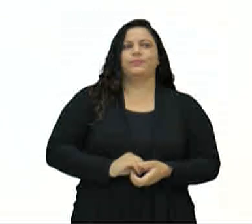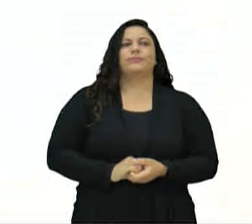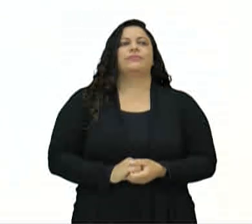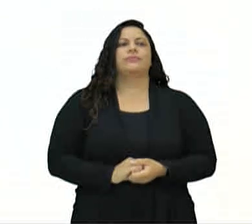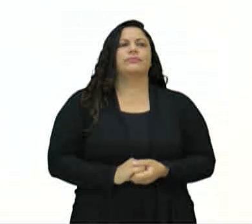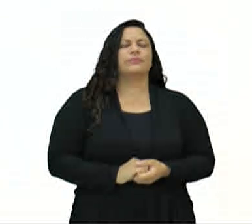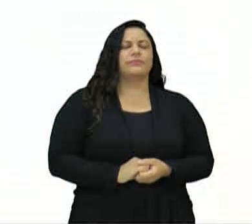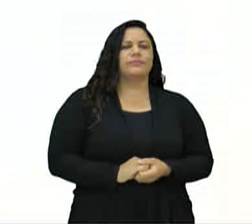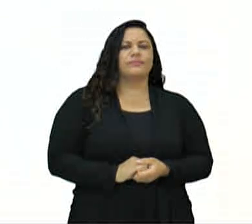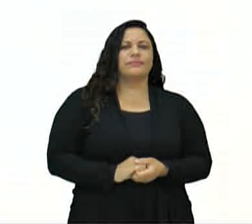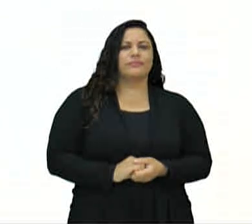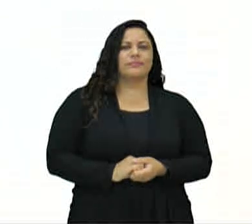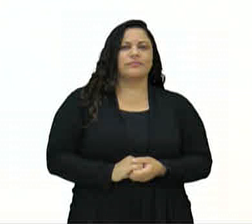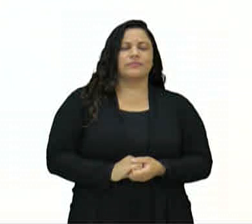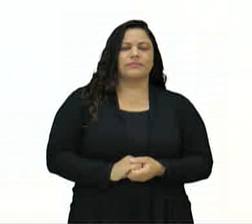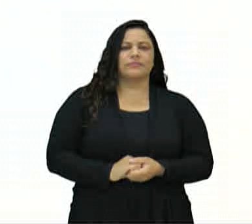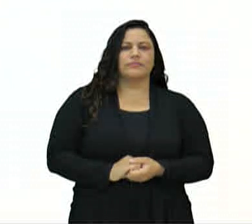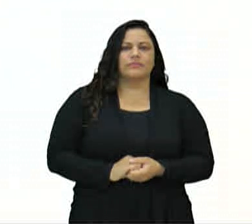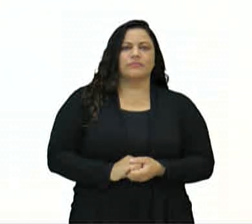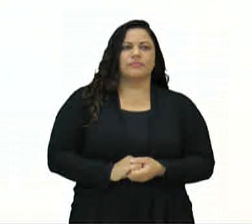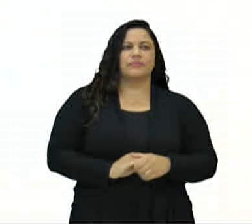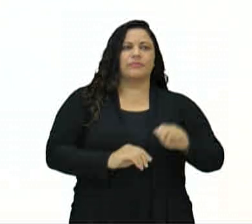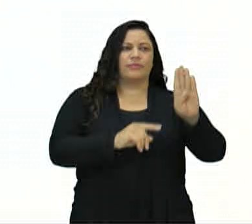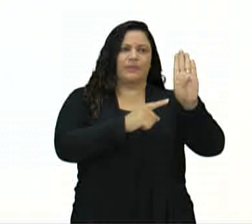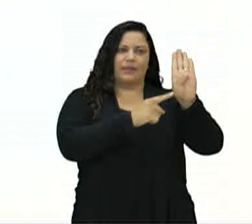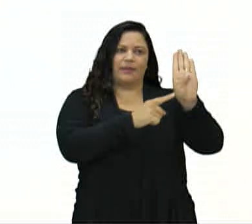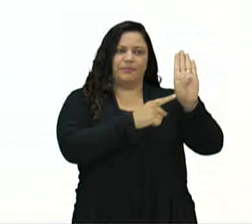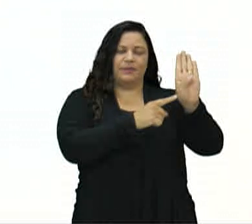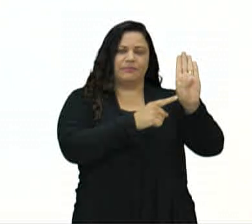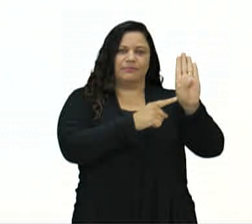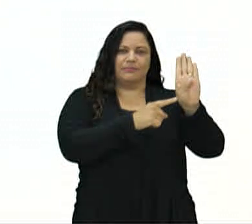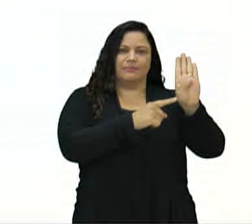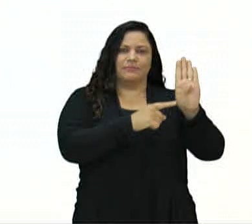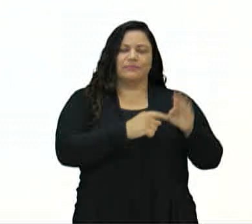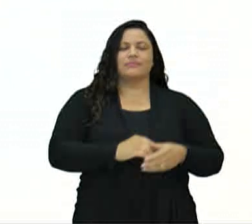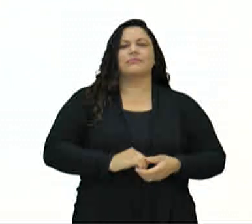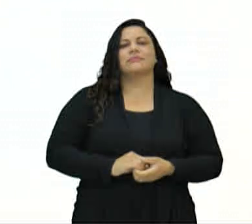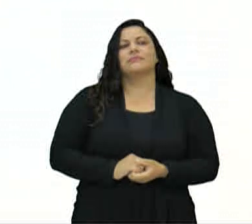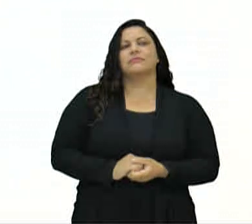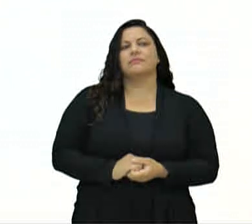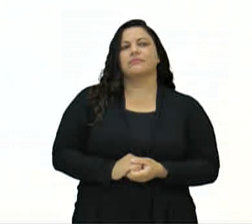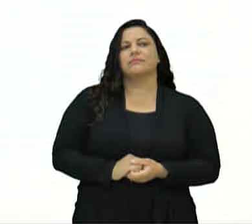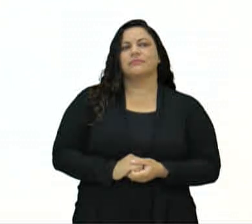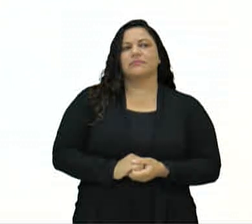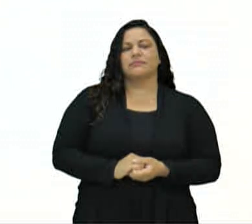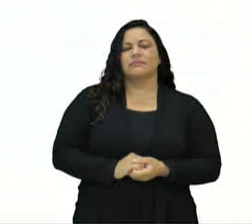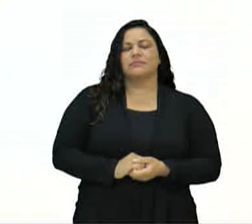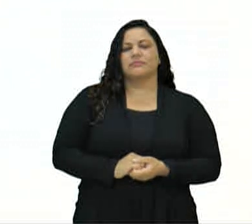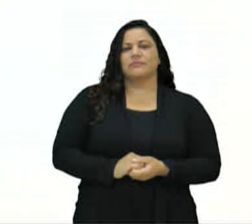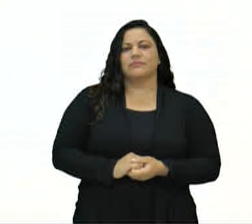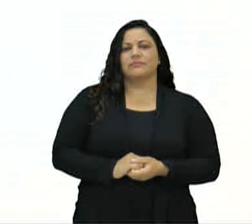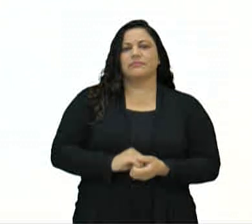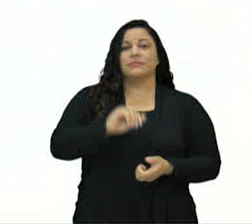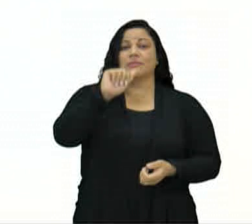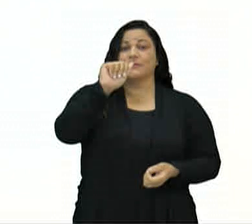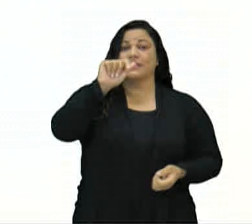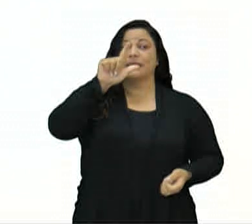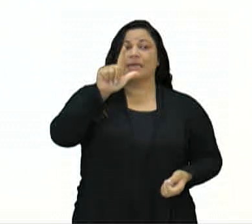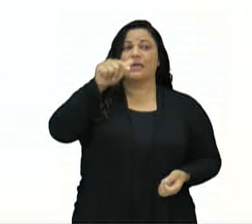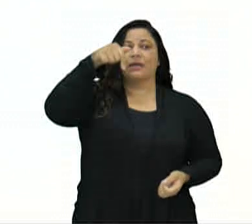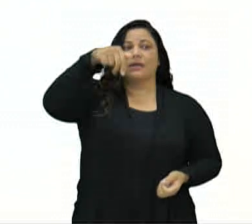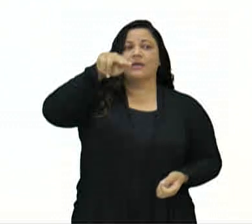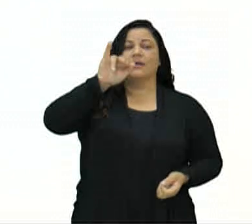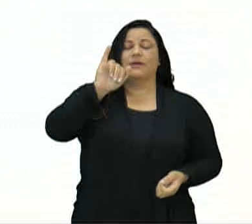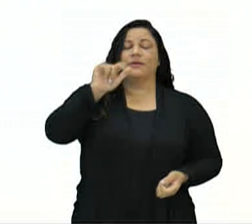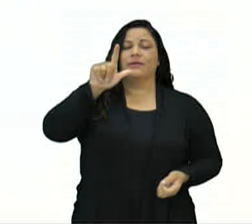queira comprar um piso? Na B, minha amiga e eu, então se nós outras, alquilamos